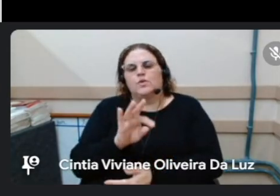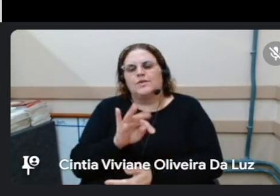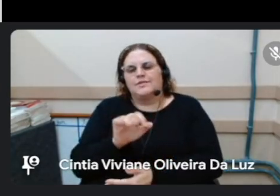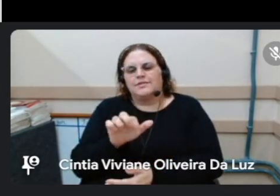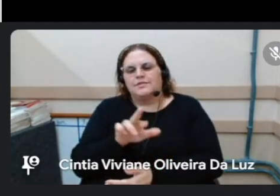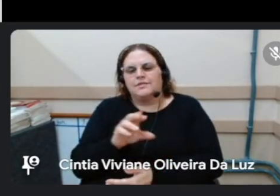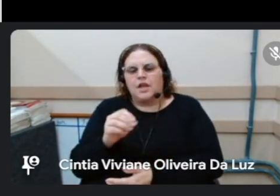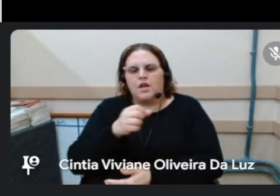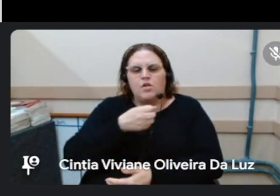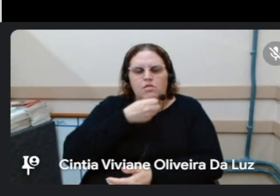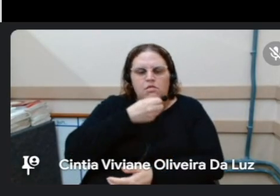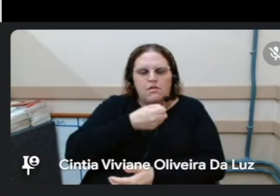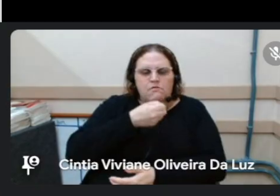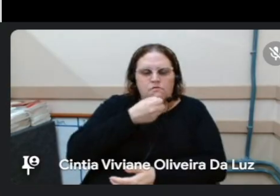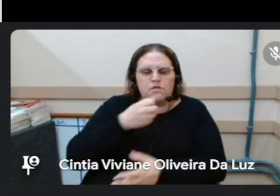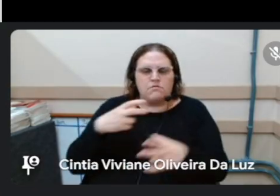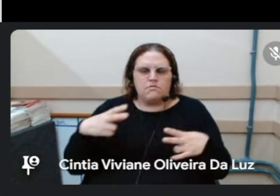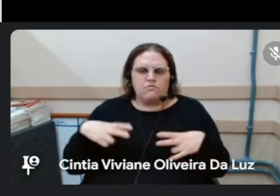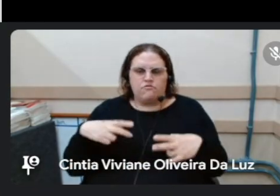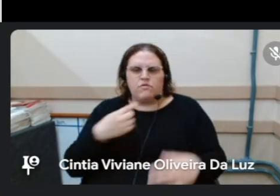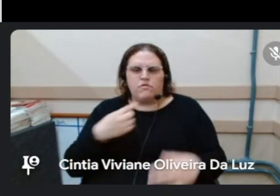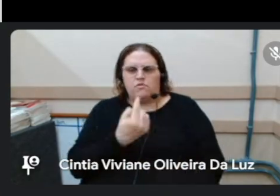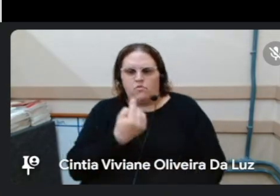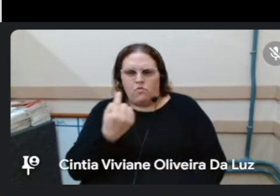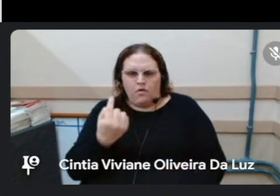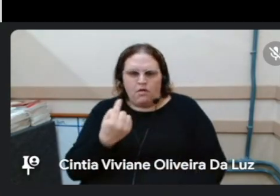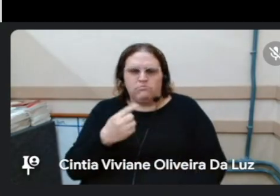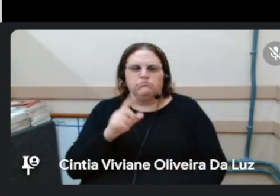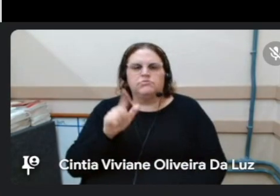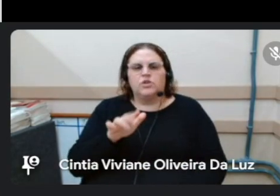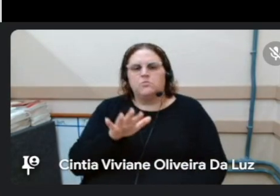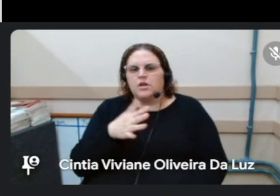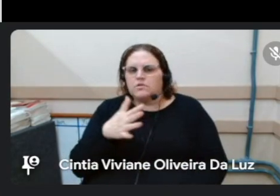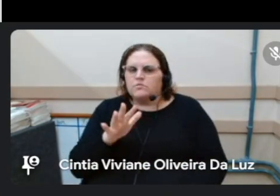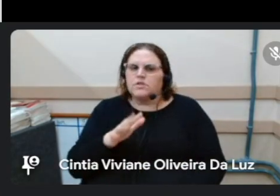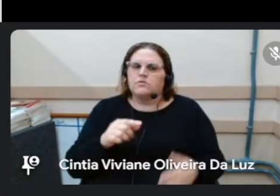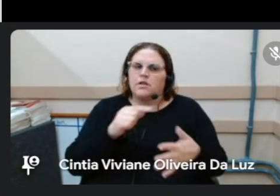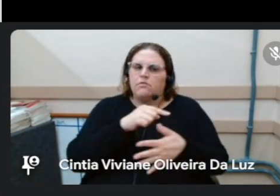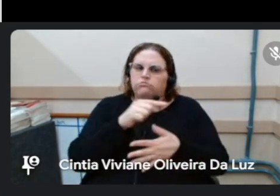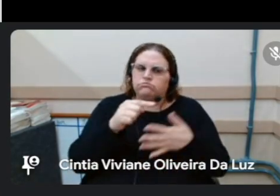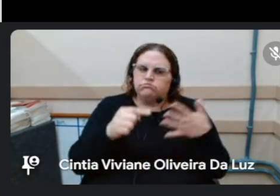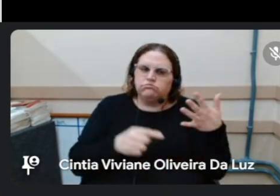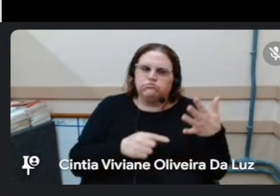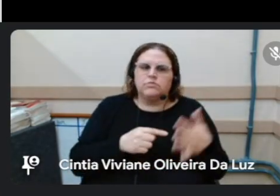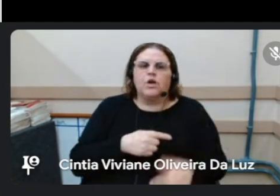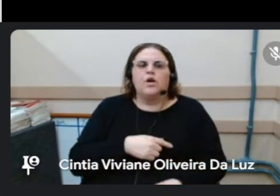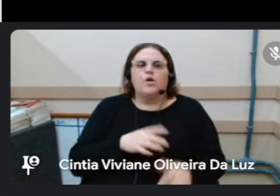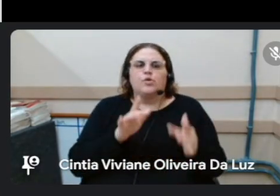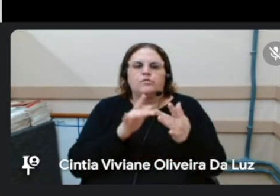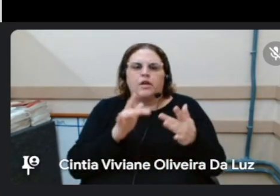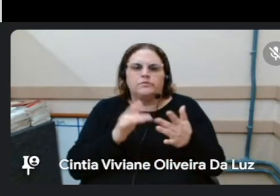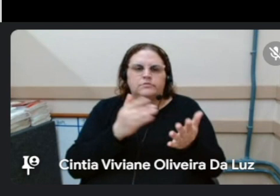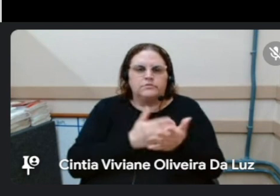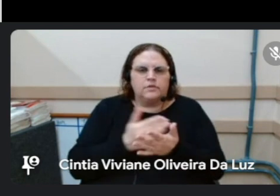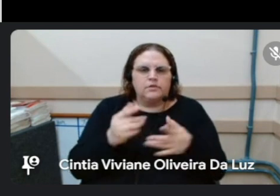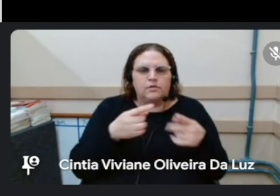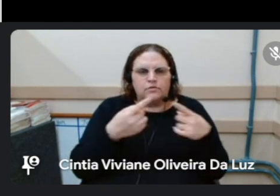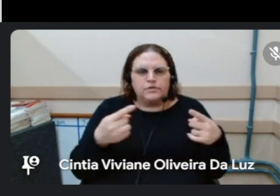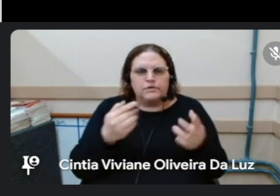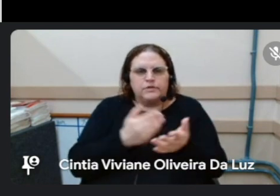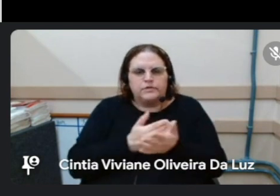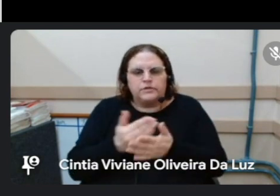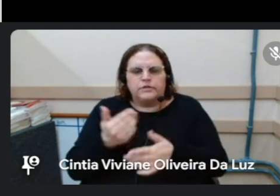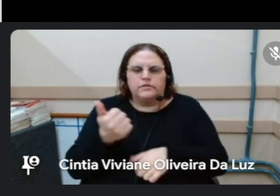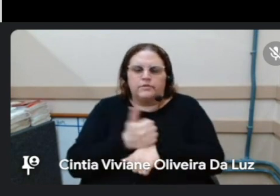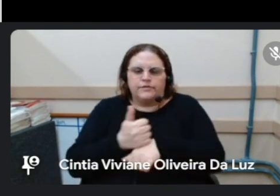individuais que tinham mais ou menos esses pontos né os contatos iniciais com a música e o início da carreira